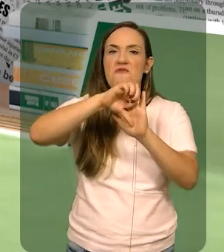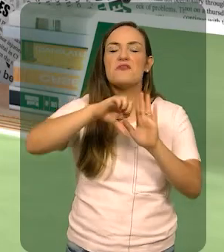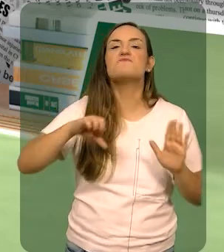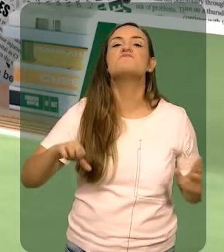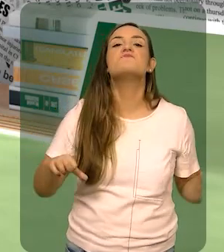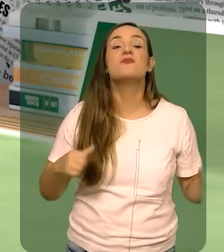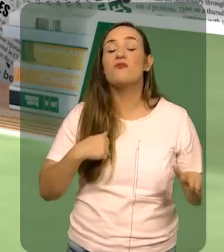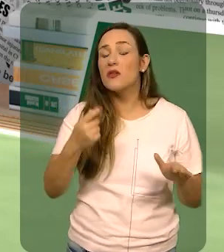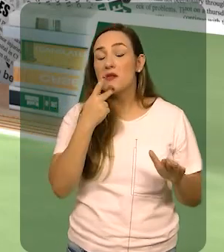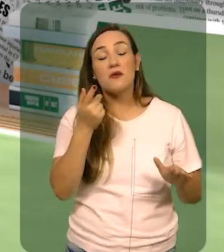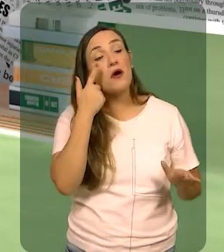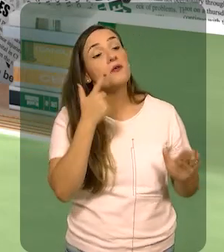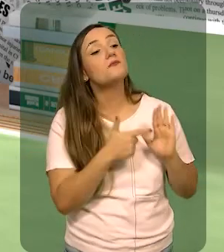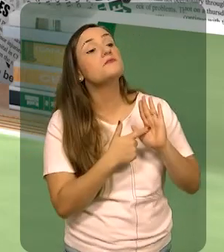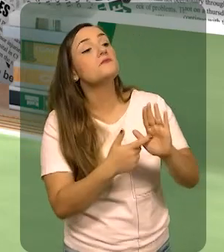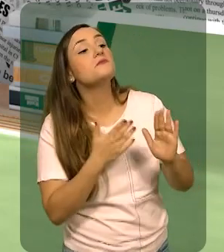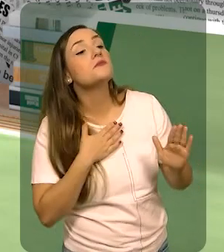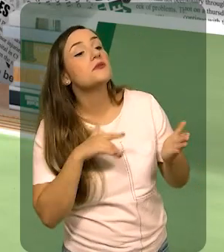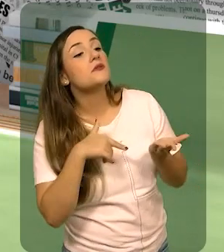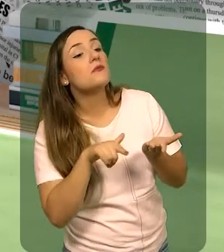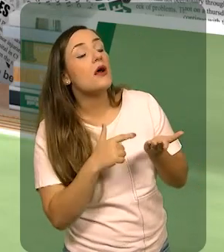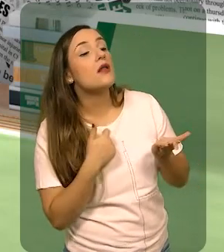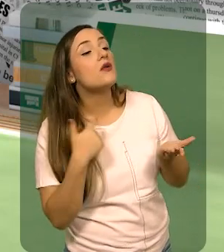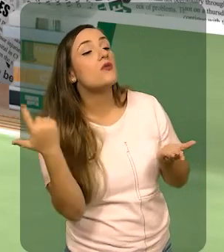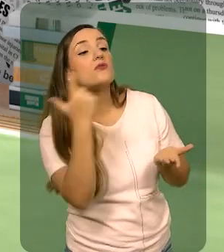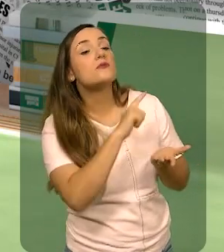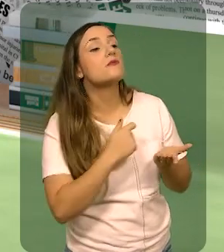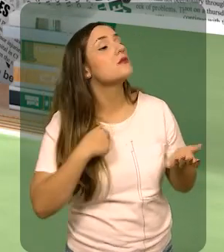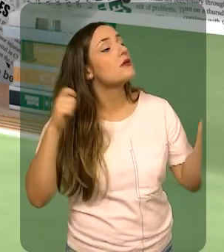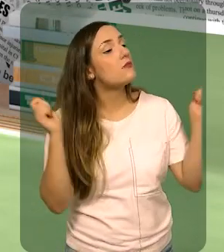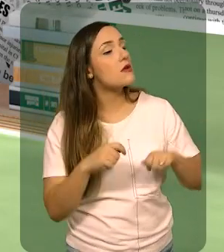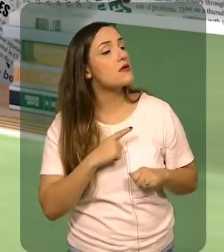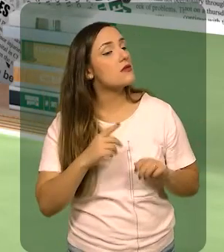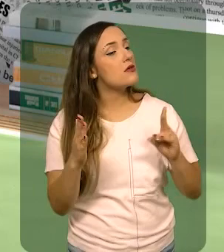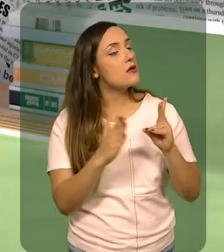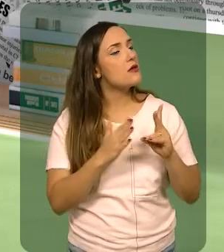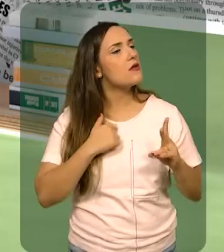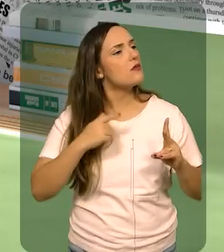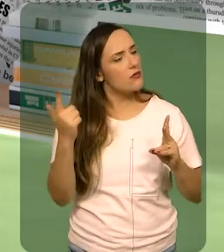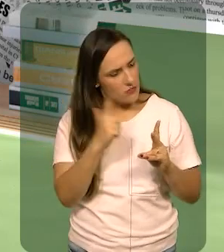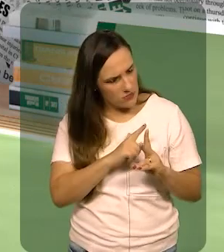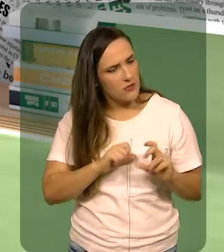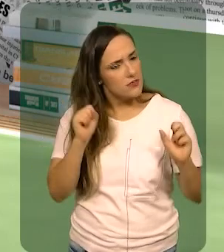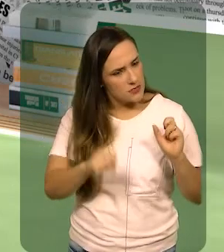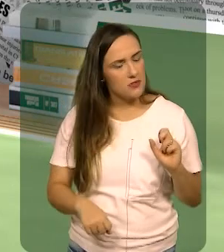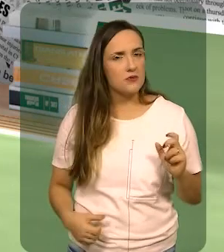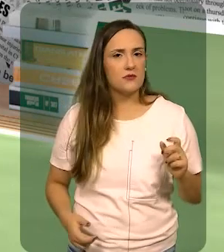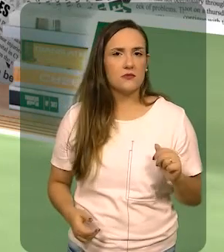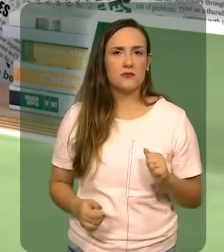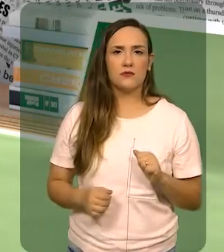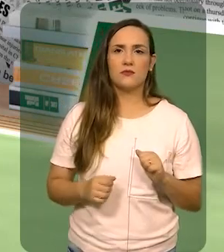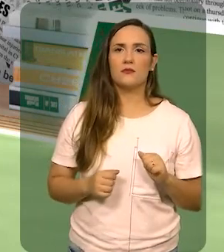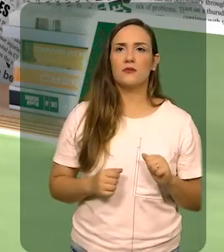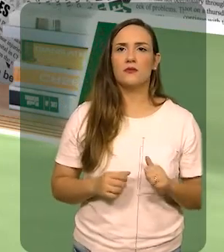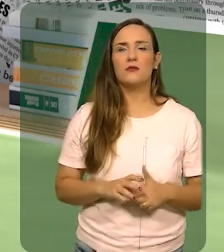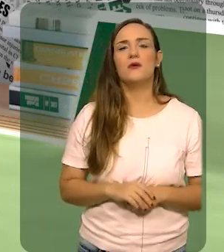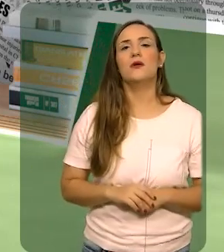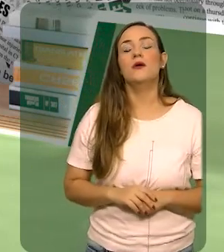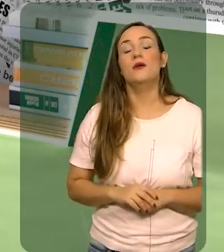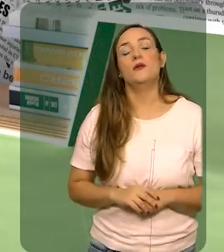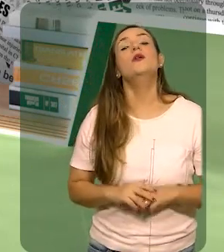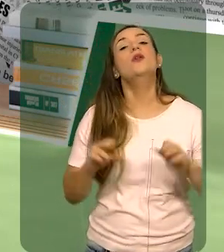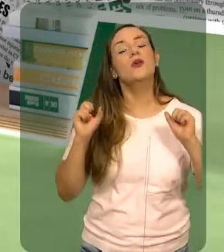E mostrei, falei, aqui ó, é o meu trabalho, porque eu consegui, eu posso, eu sou indígena, mas eu posso conseguir, né?